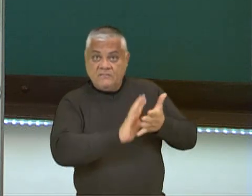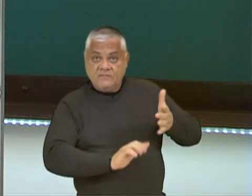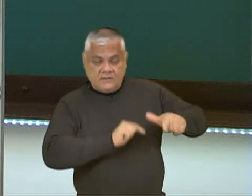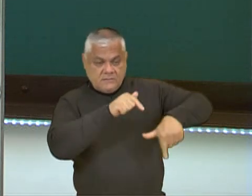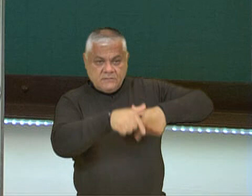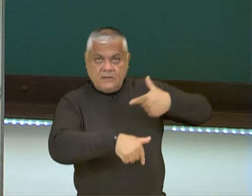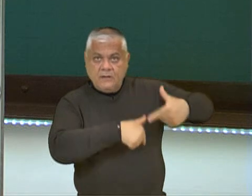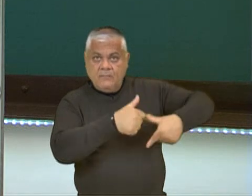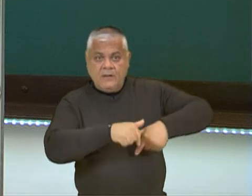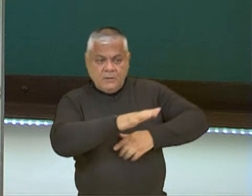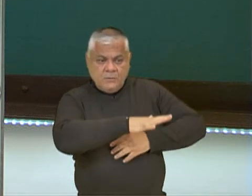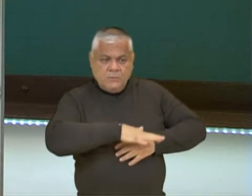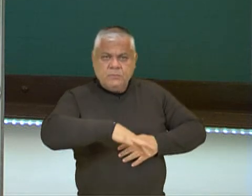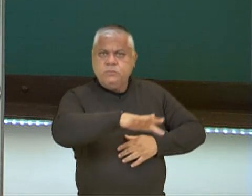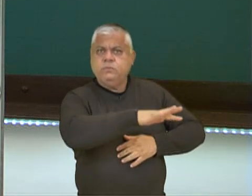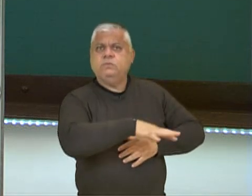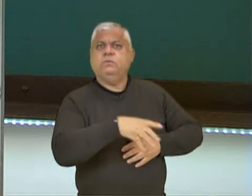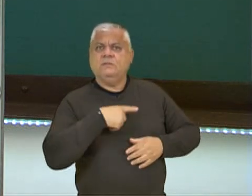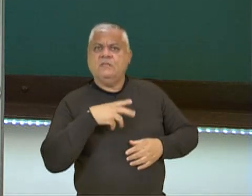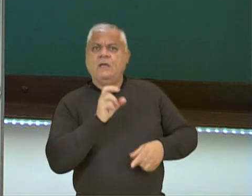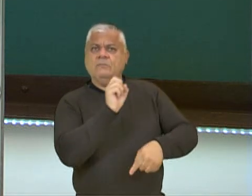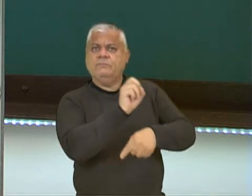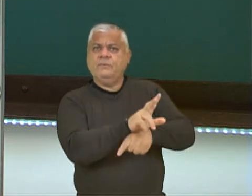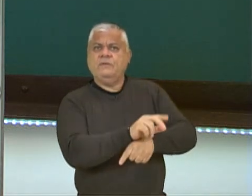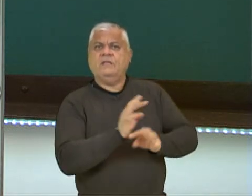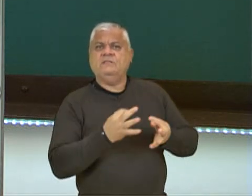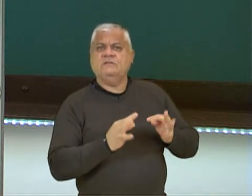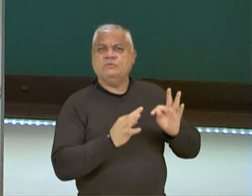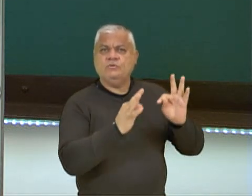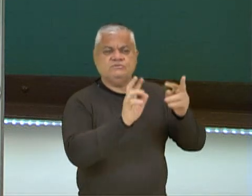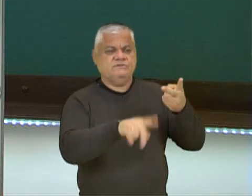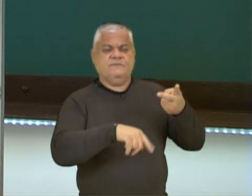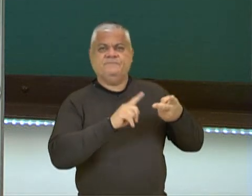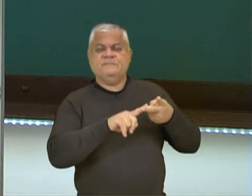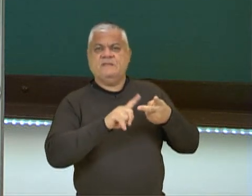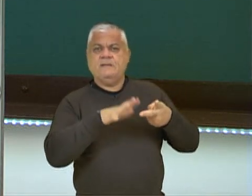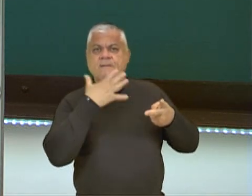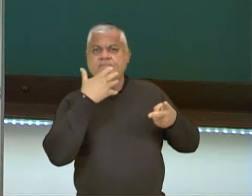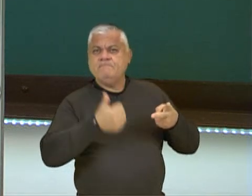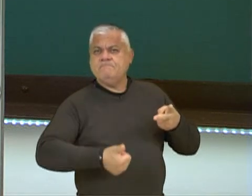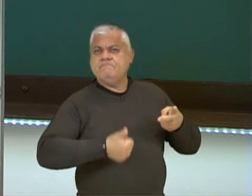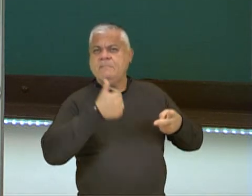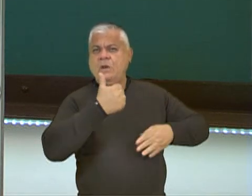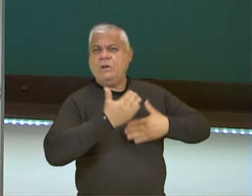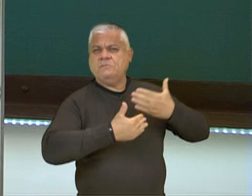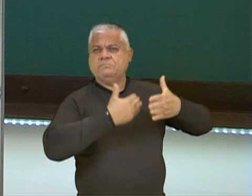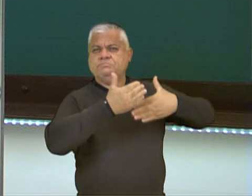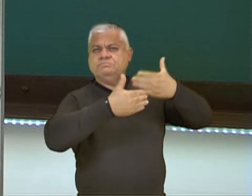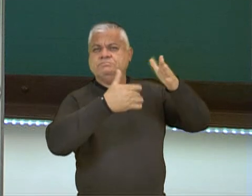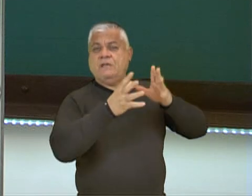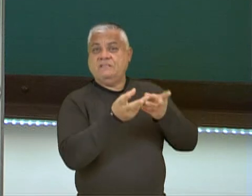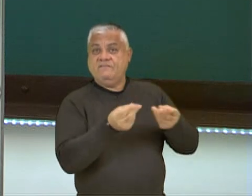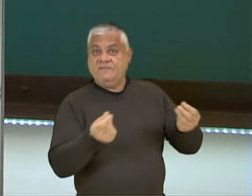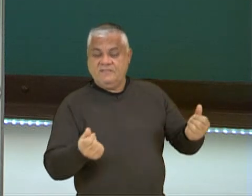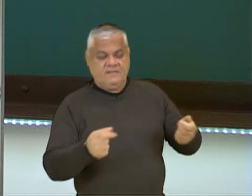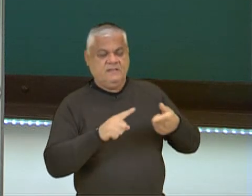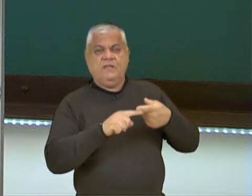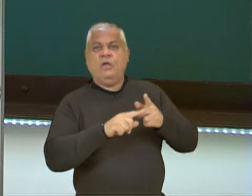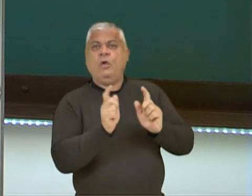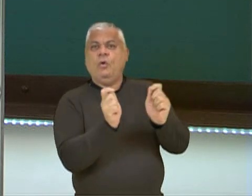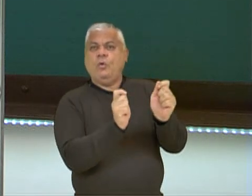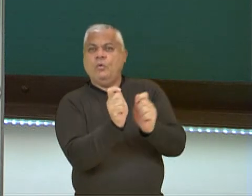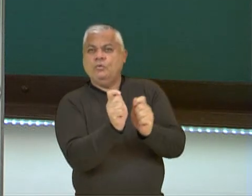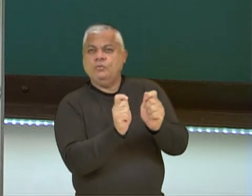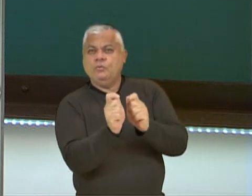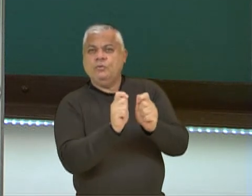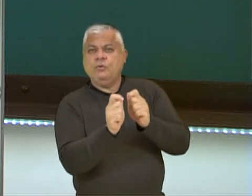campo também recebessem emprego de tecnologia, melhora ali no desenvolvimento das atividades, controle, né, de